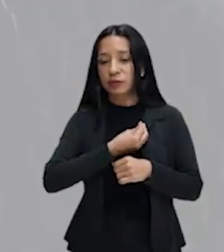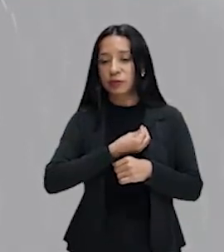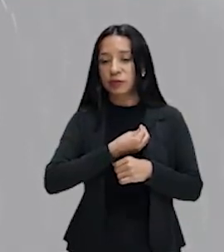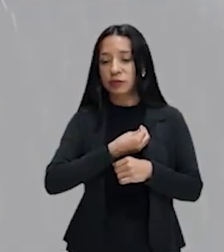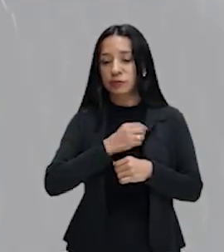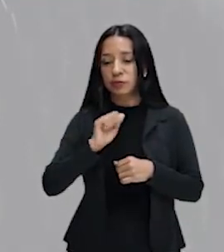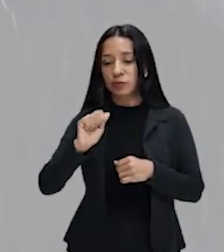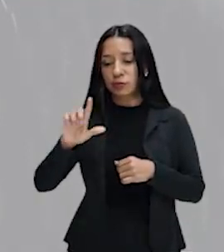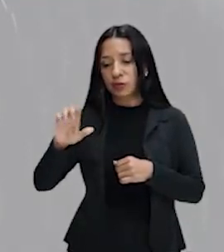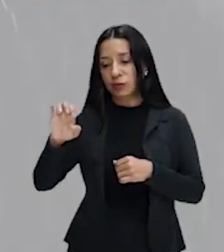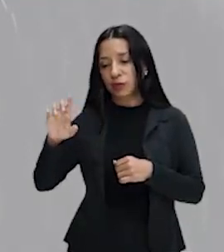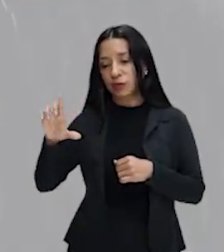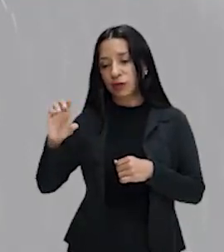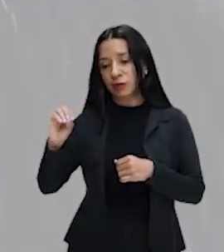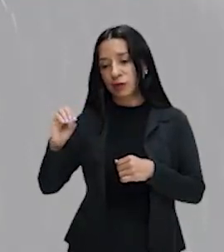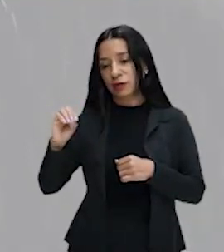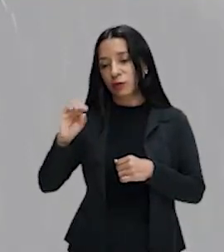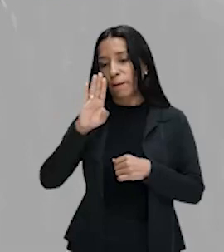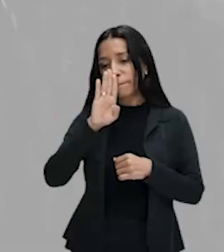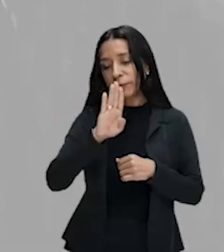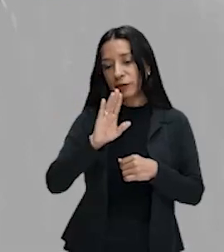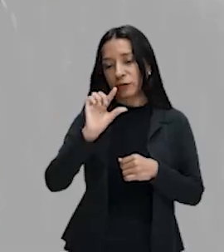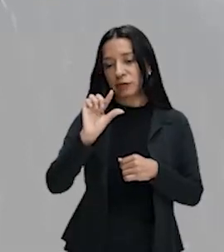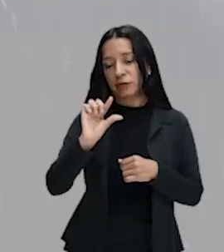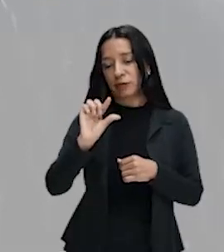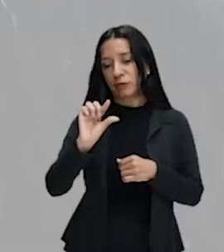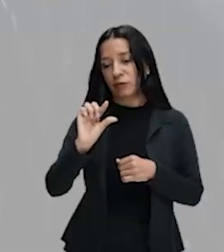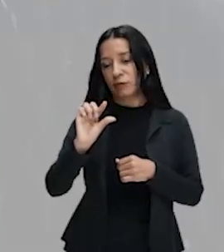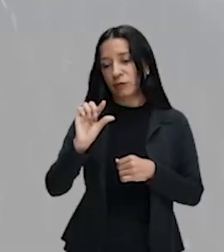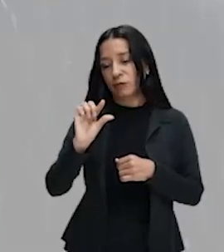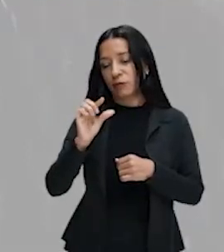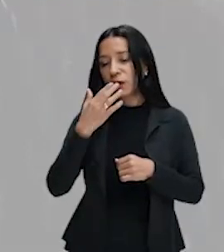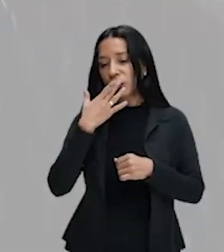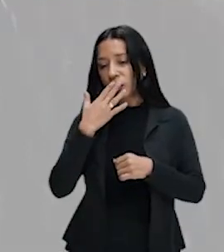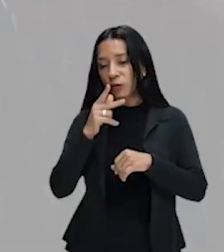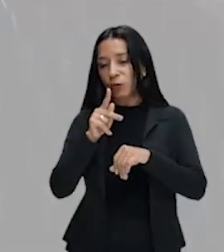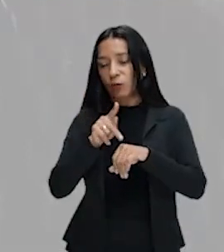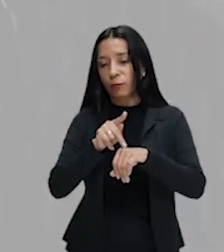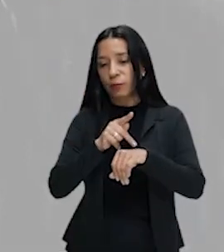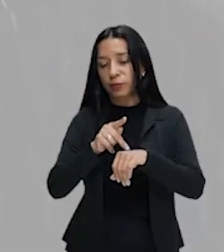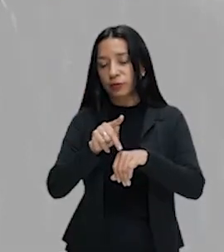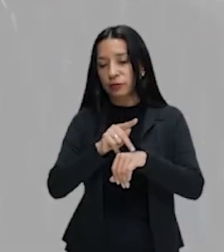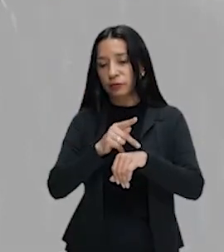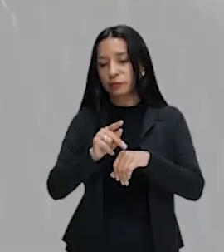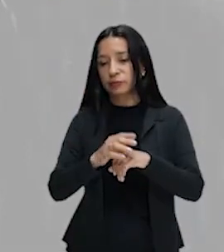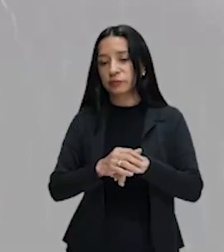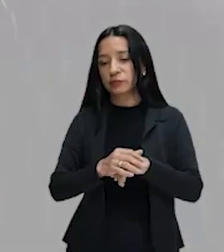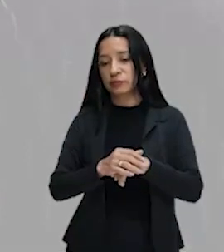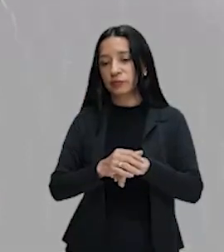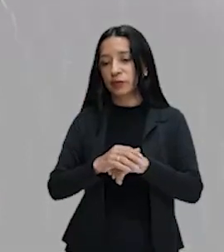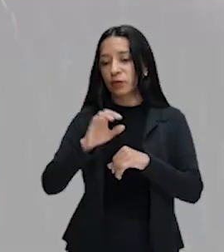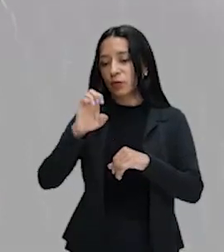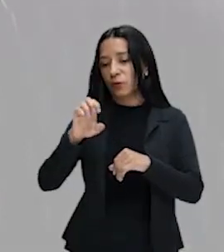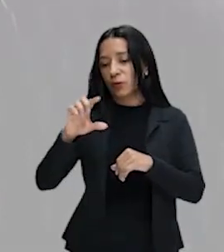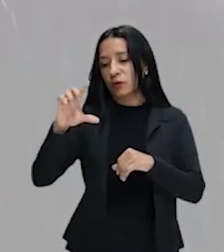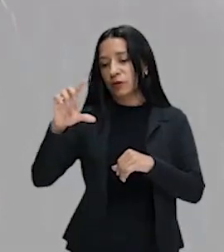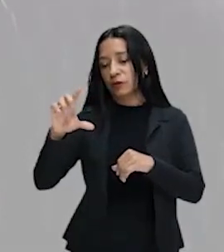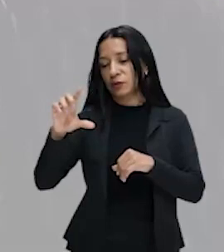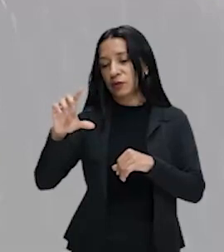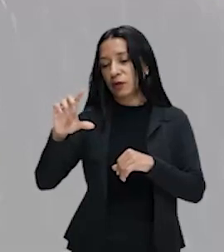Bzão. Bzão é o pigmento preto. Eu tenho o Ezão. O Ezão sinaliza para que o